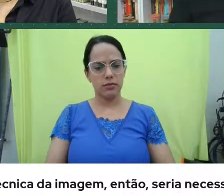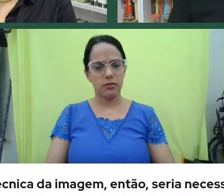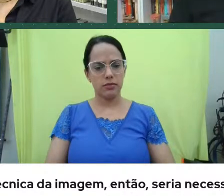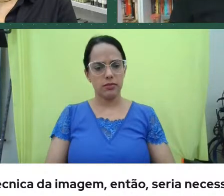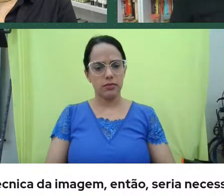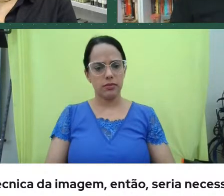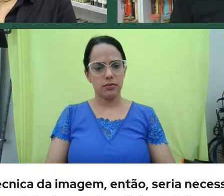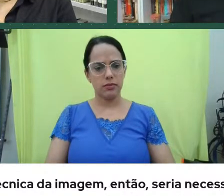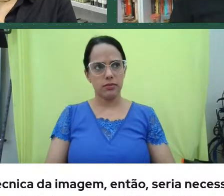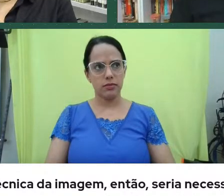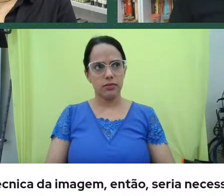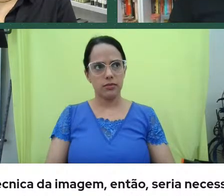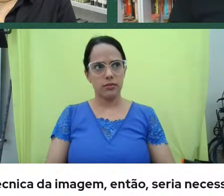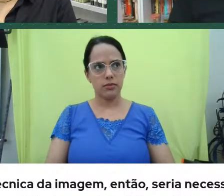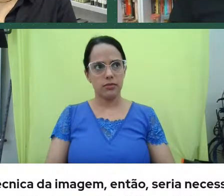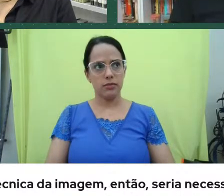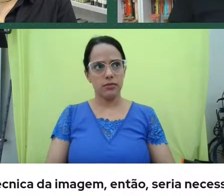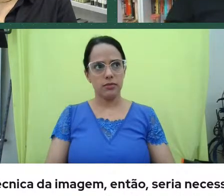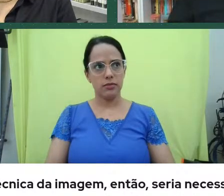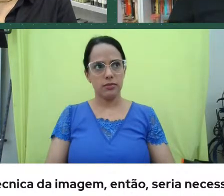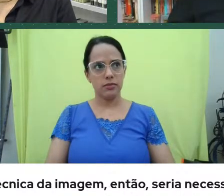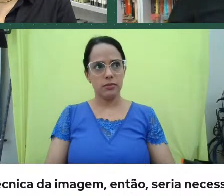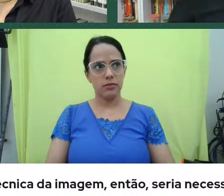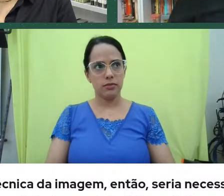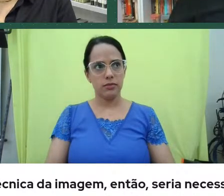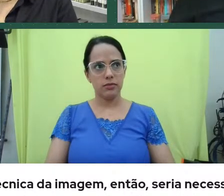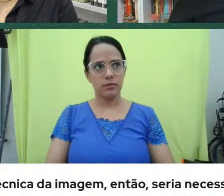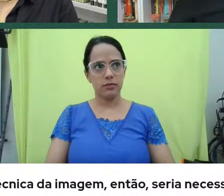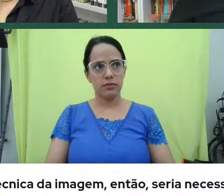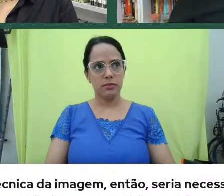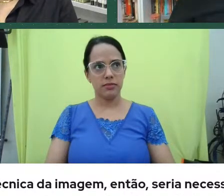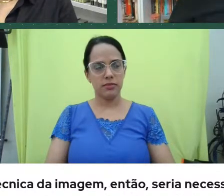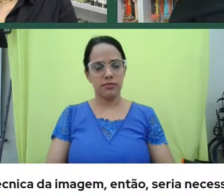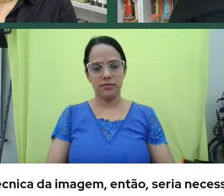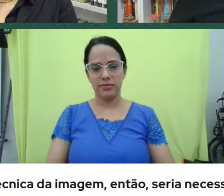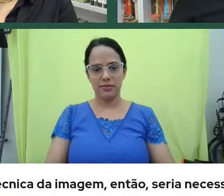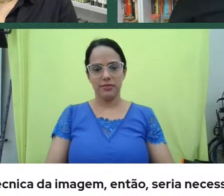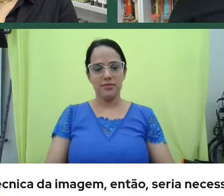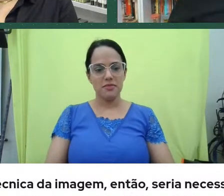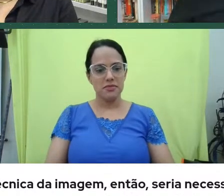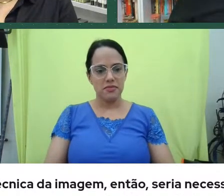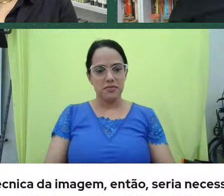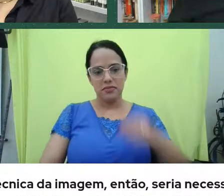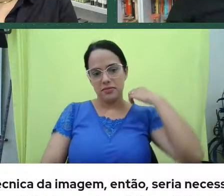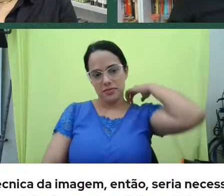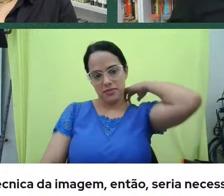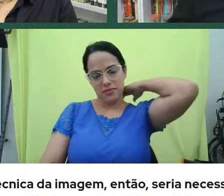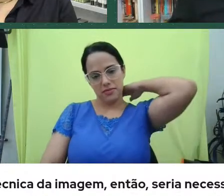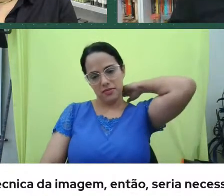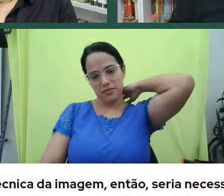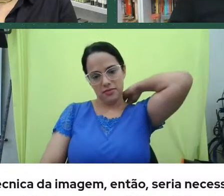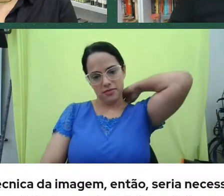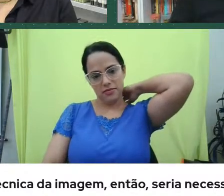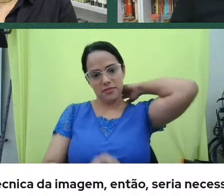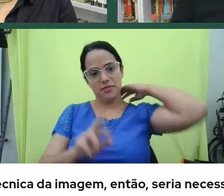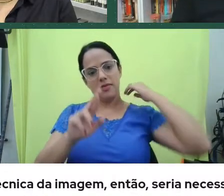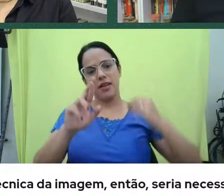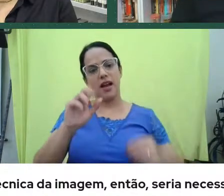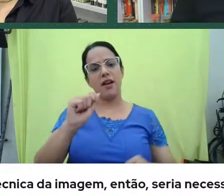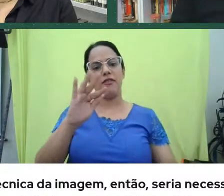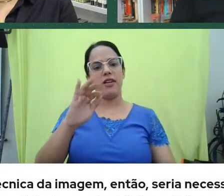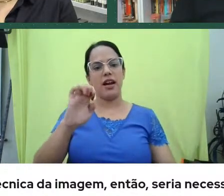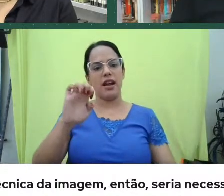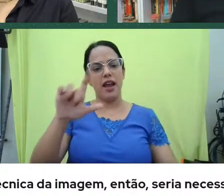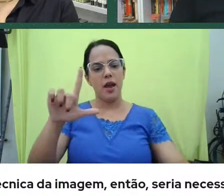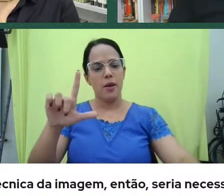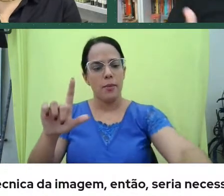que tem que ter o bom senso, né? Porque em algumas situações tem que haver o bom senso, né? O Rafael fez uma questão muito interessante,